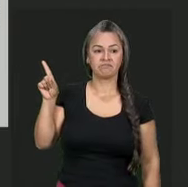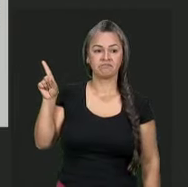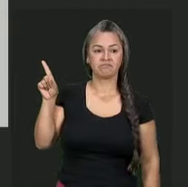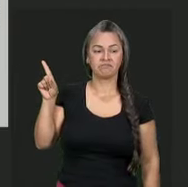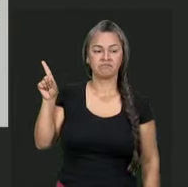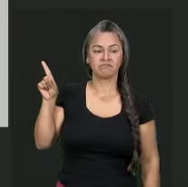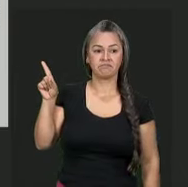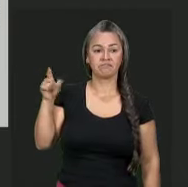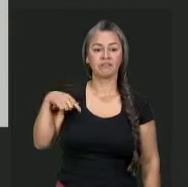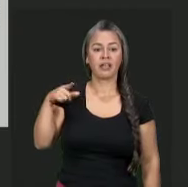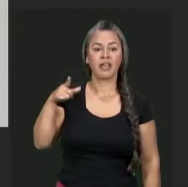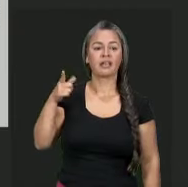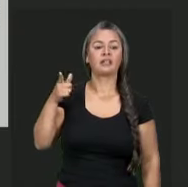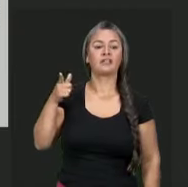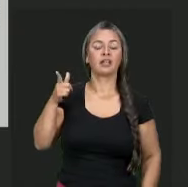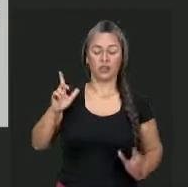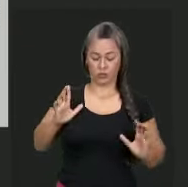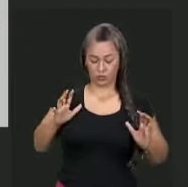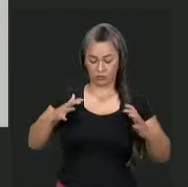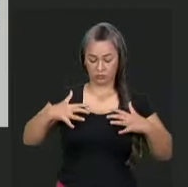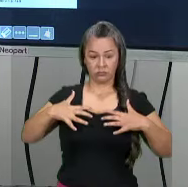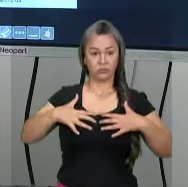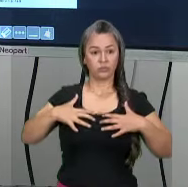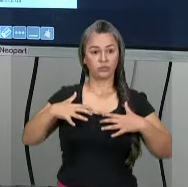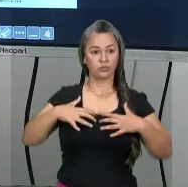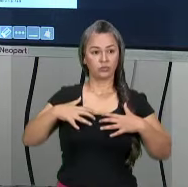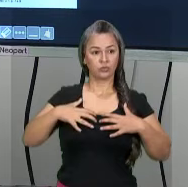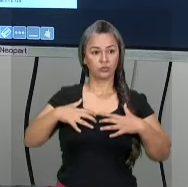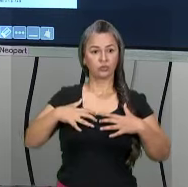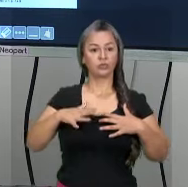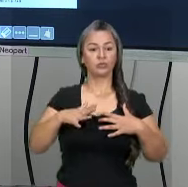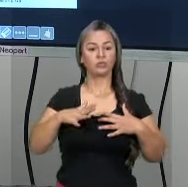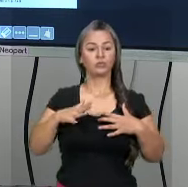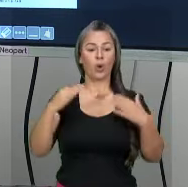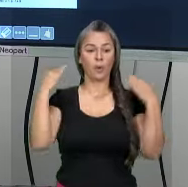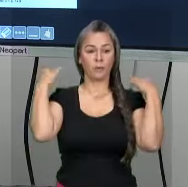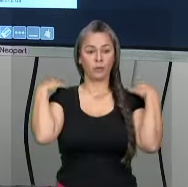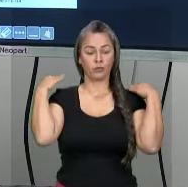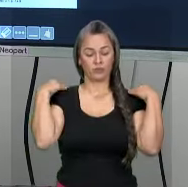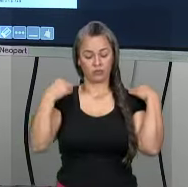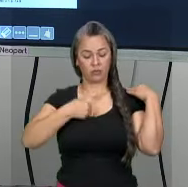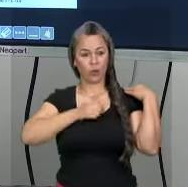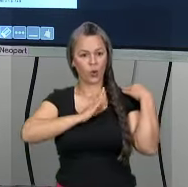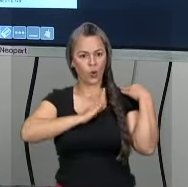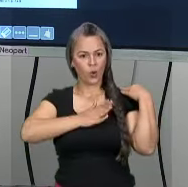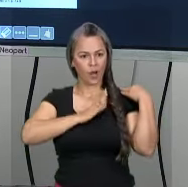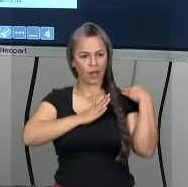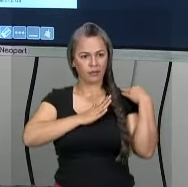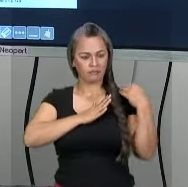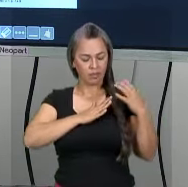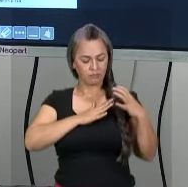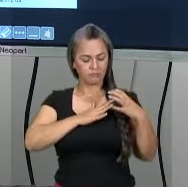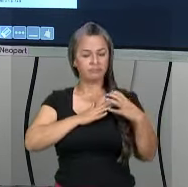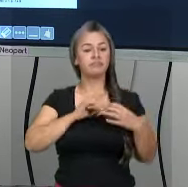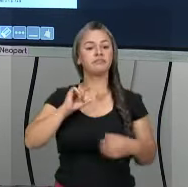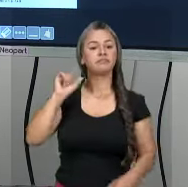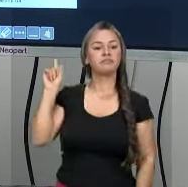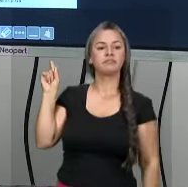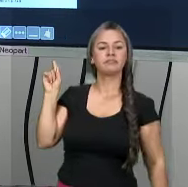altura do nosso tórax, que nós vamos encontrar nossos pulmões e o coração, são as